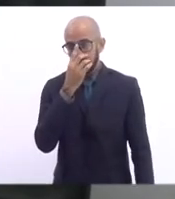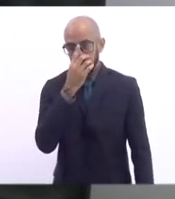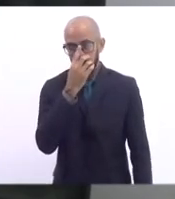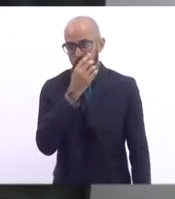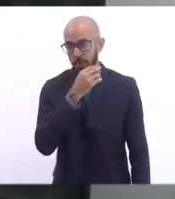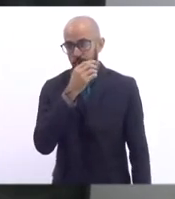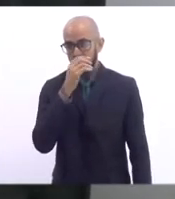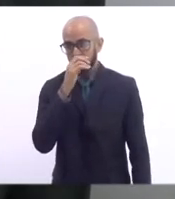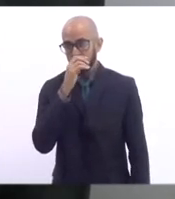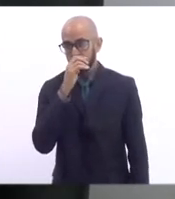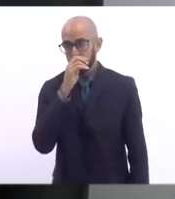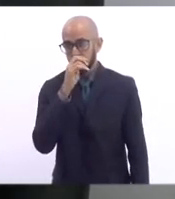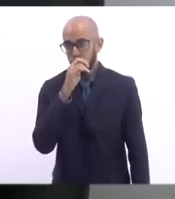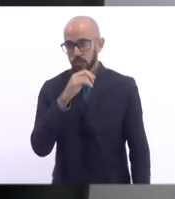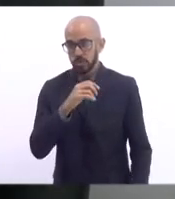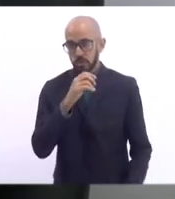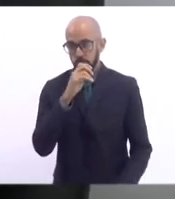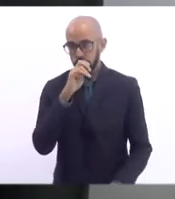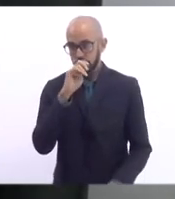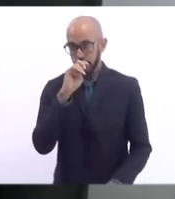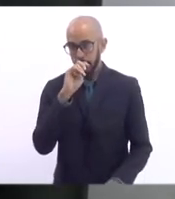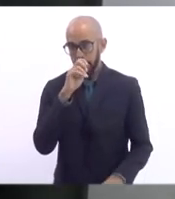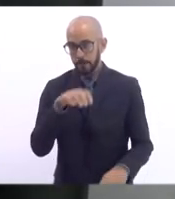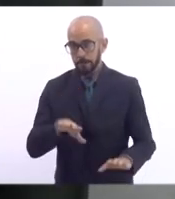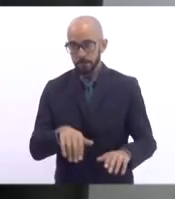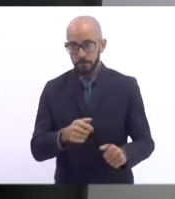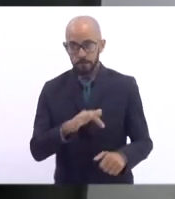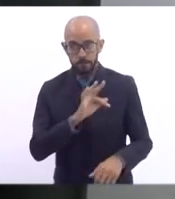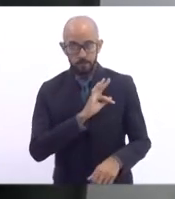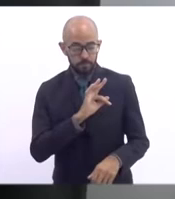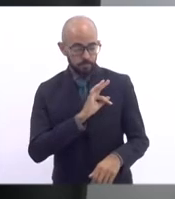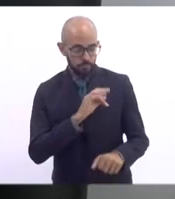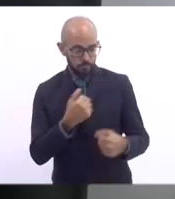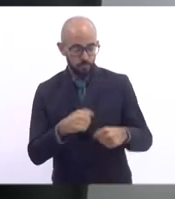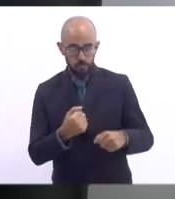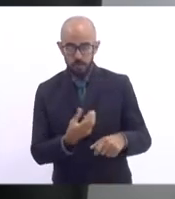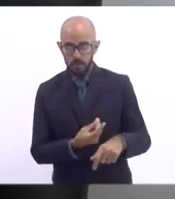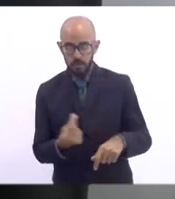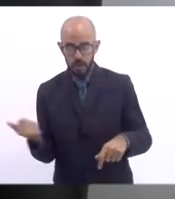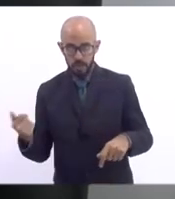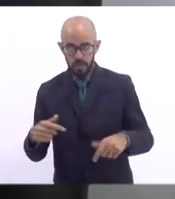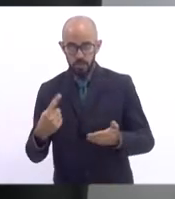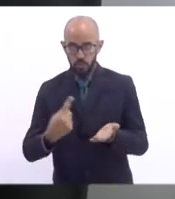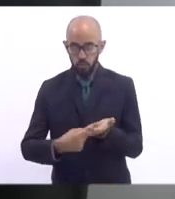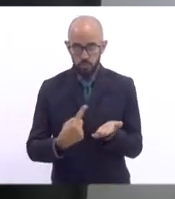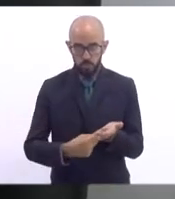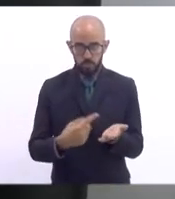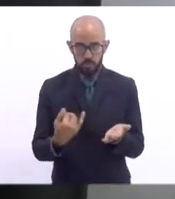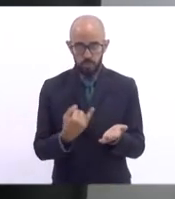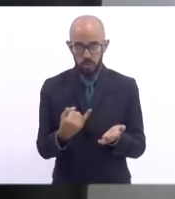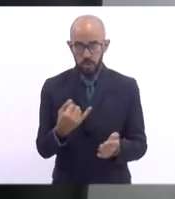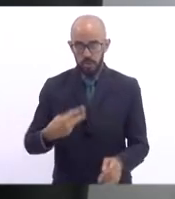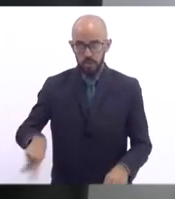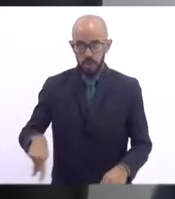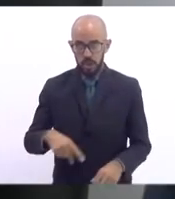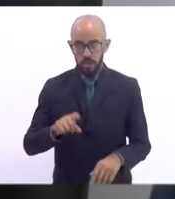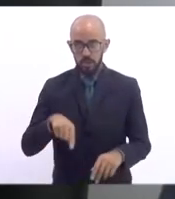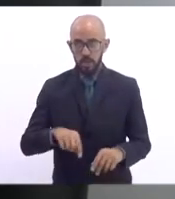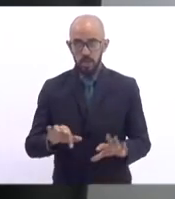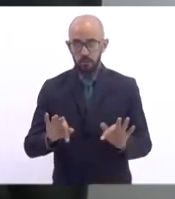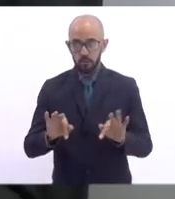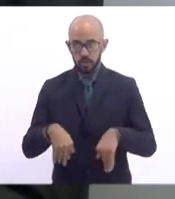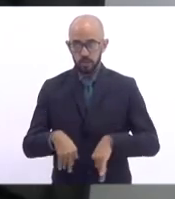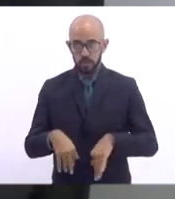Martha Rocha tem que ser retirar que tem agora um compromisso importante que é a